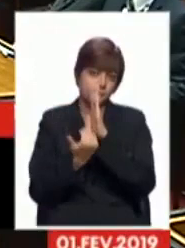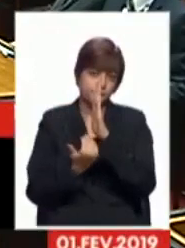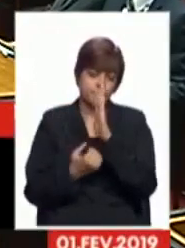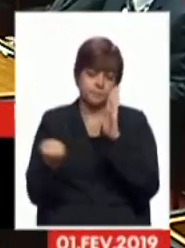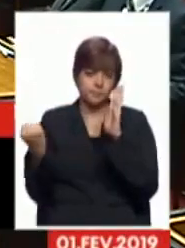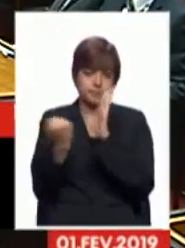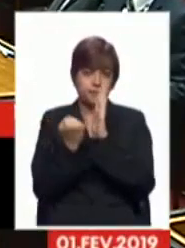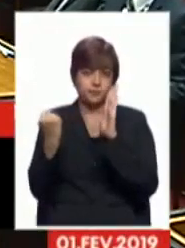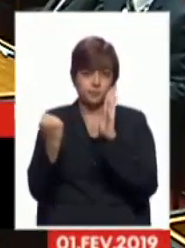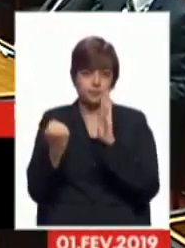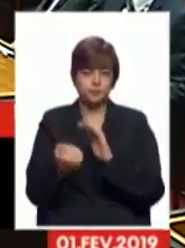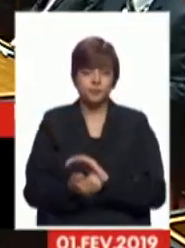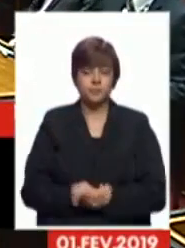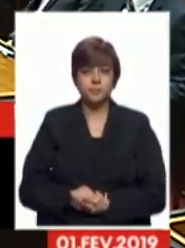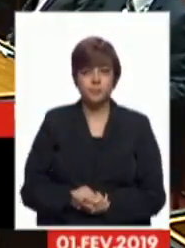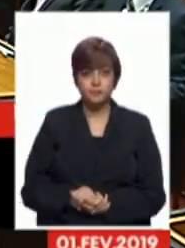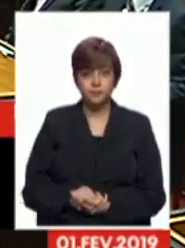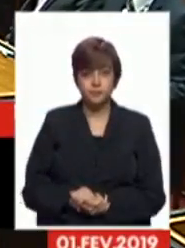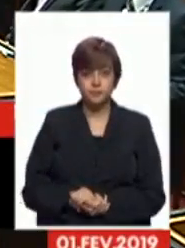Deputado Edson votou, viu?